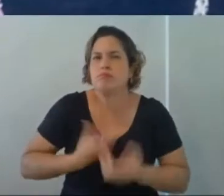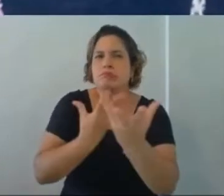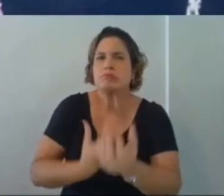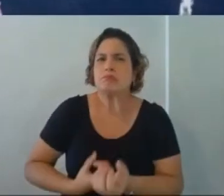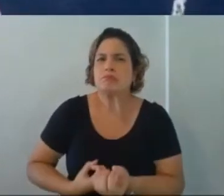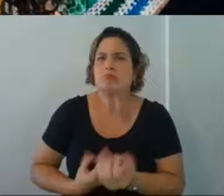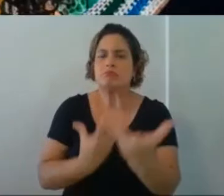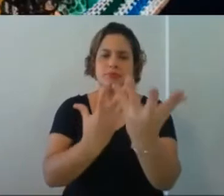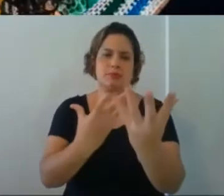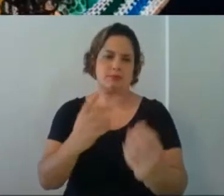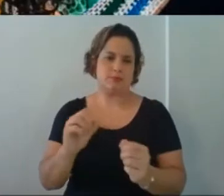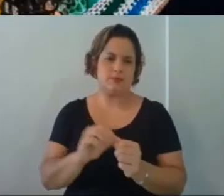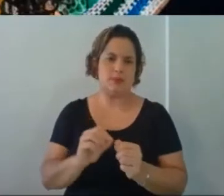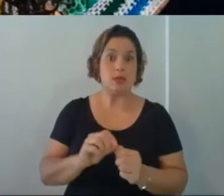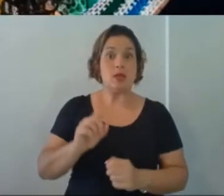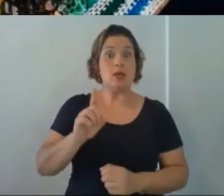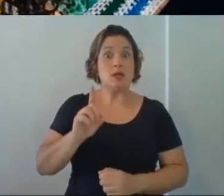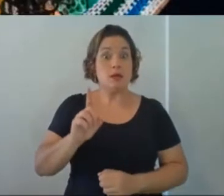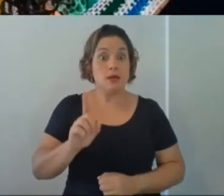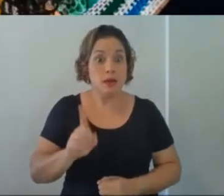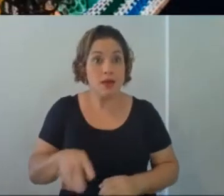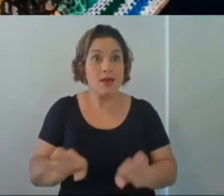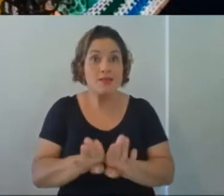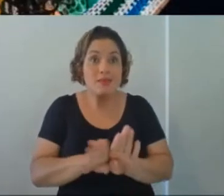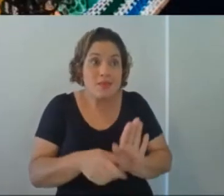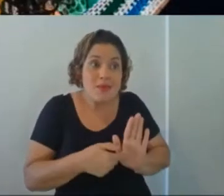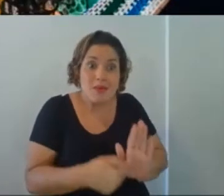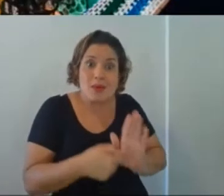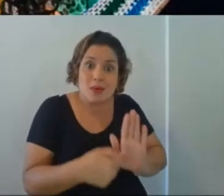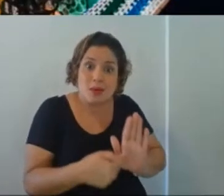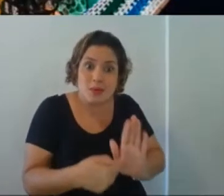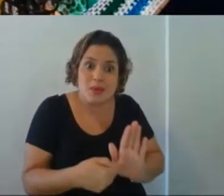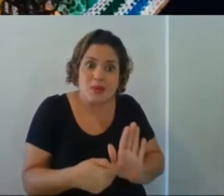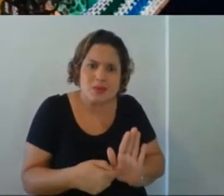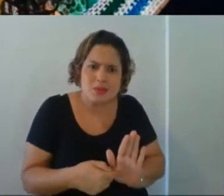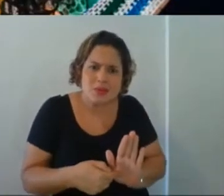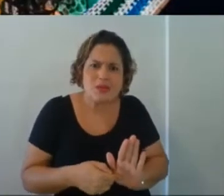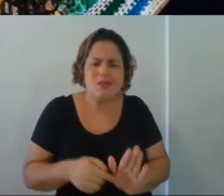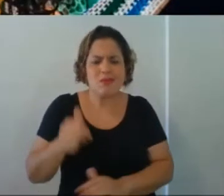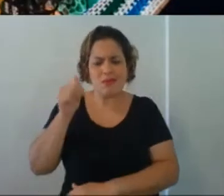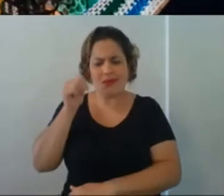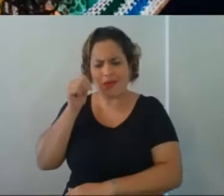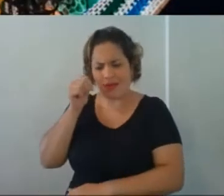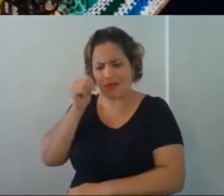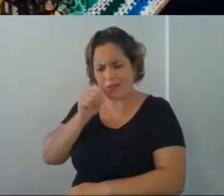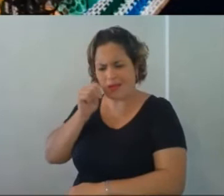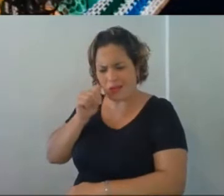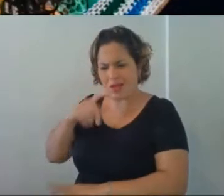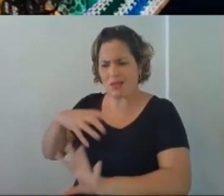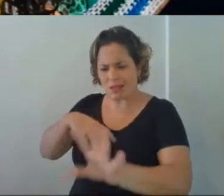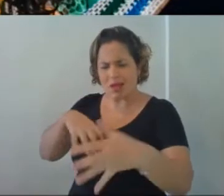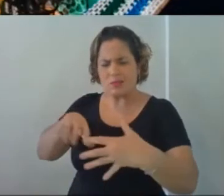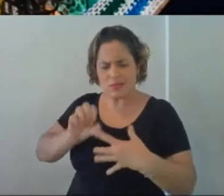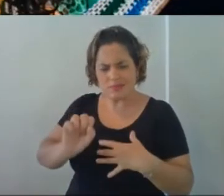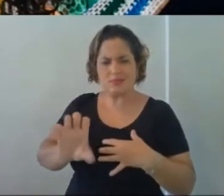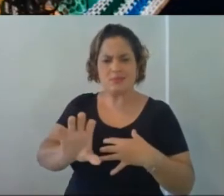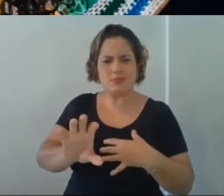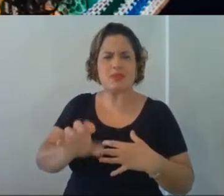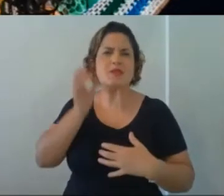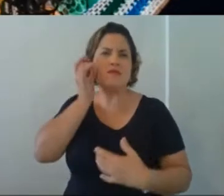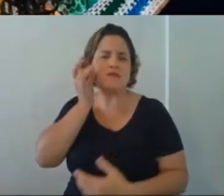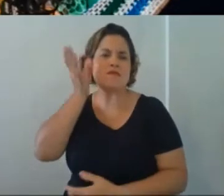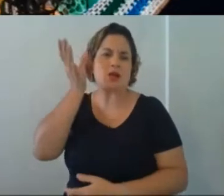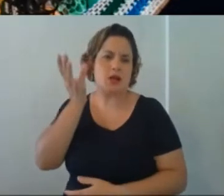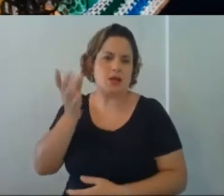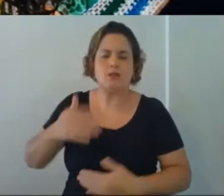naquele exercício. E isso também mostrou que ela também interagia bastante, com muita facilidade,